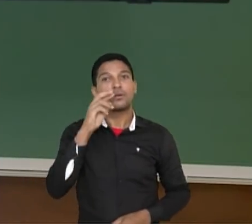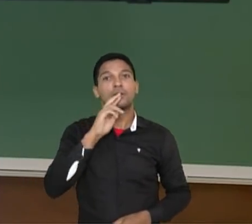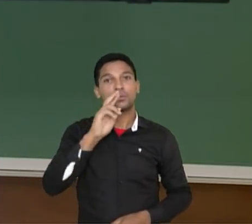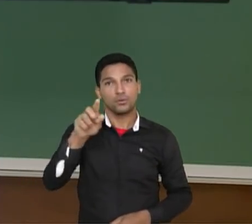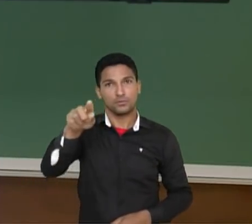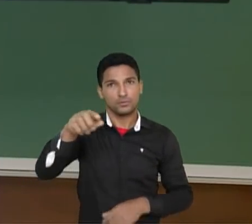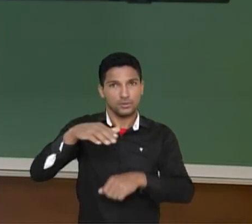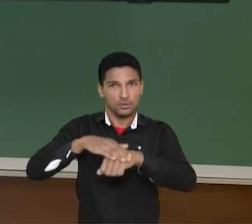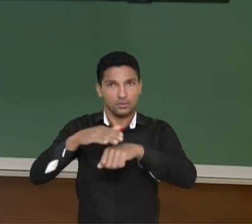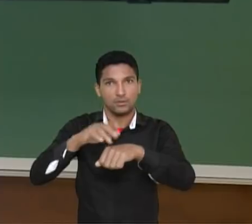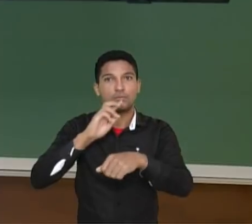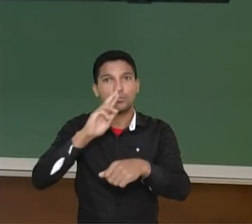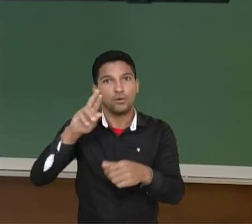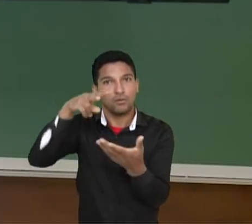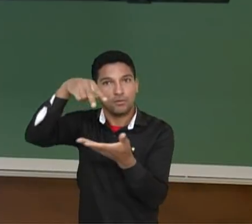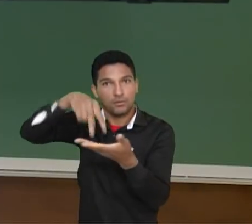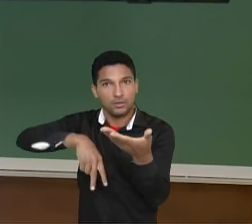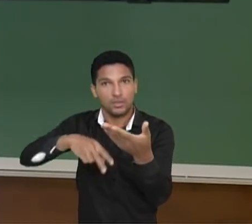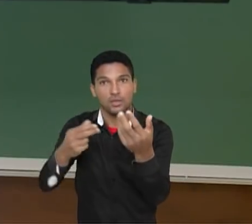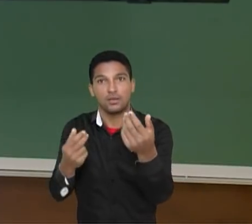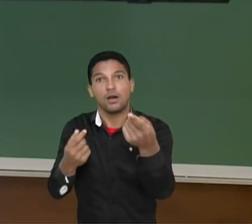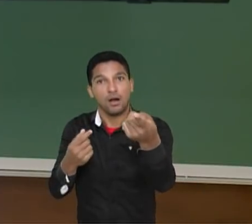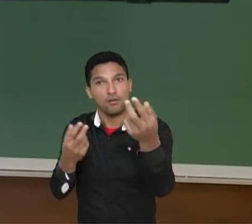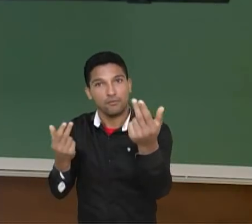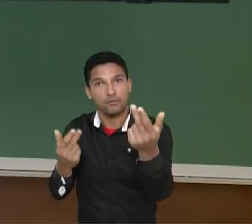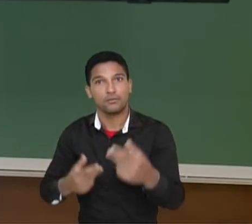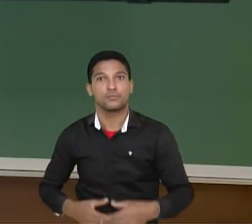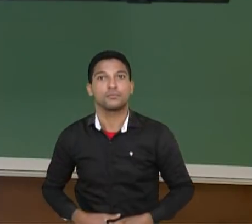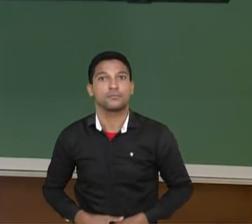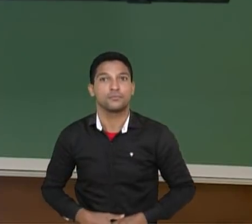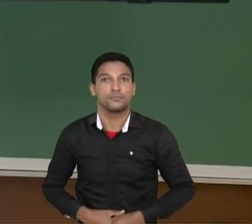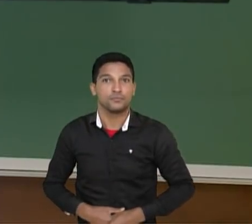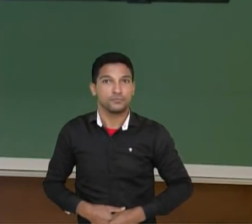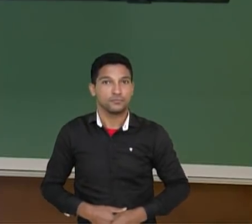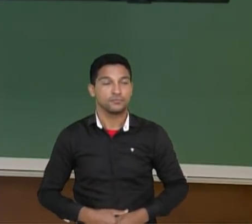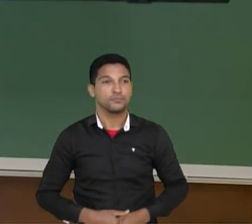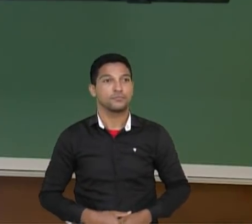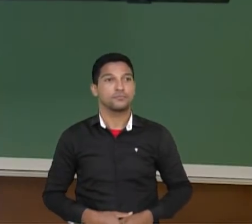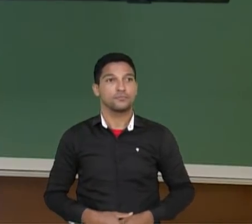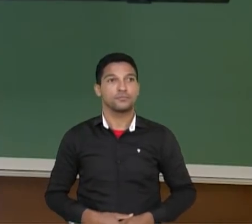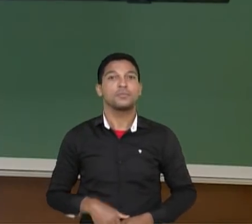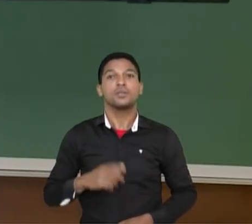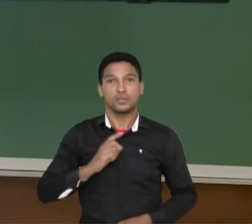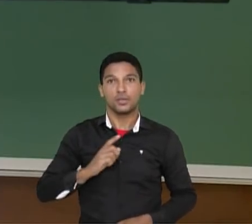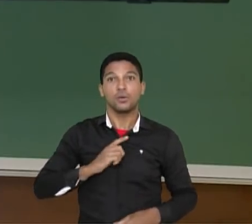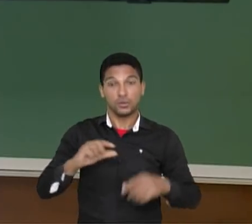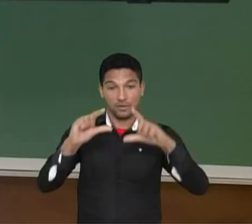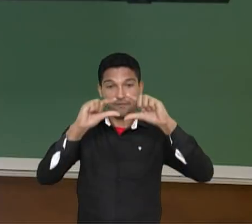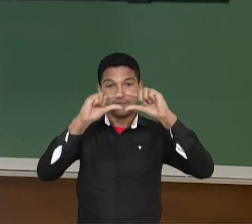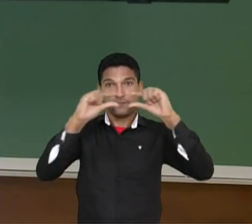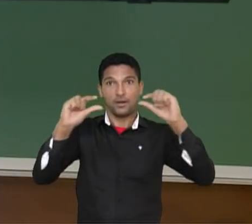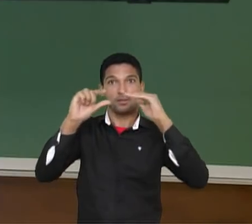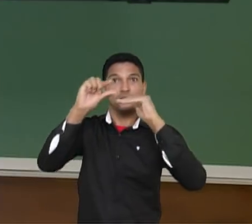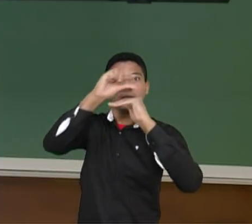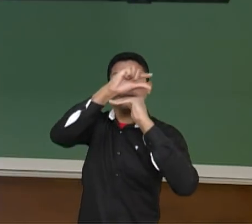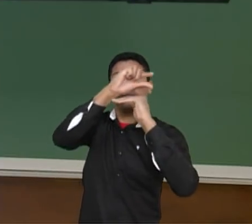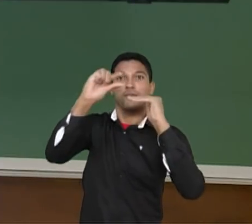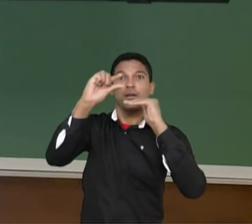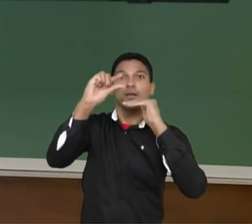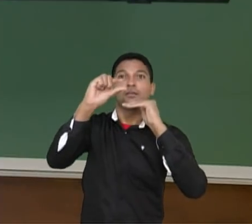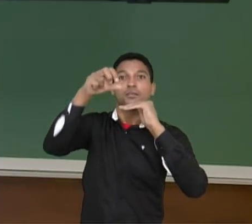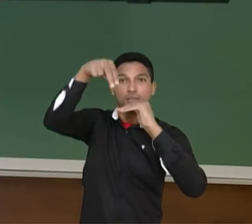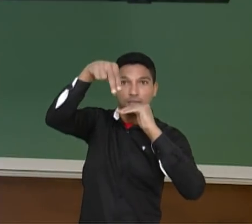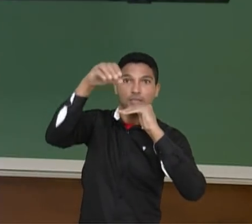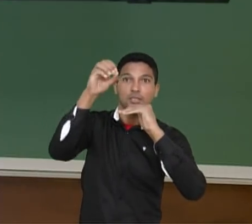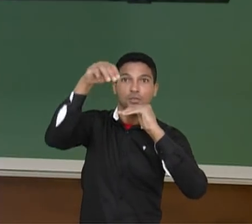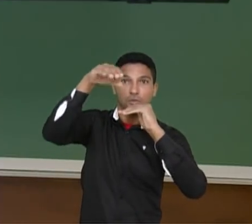você poderia ter colocado ali na sua justificativa. Então, nós temos uma frase nominal, pois não há